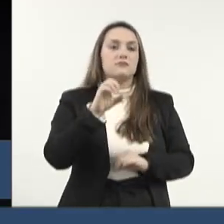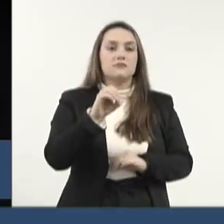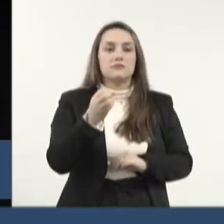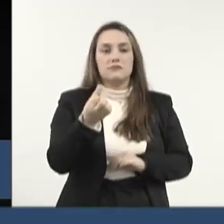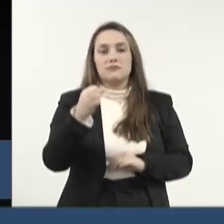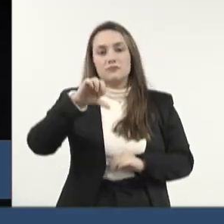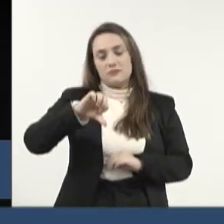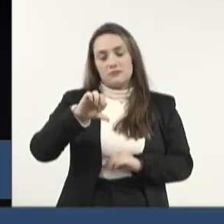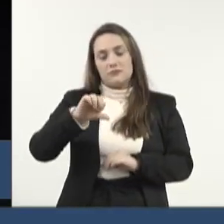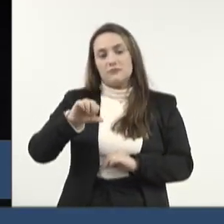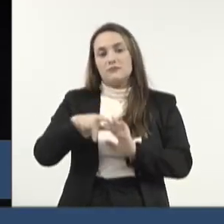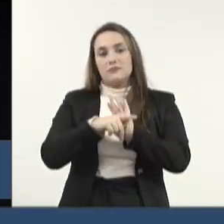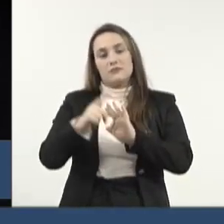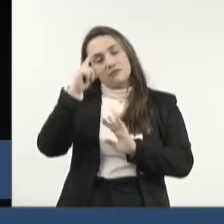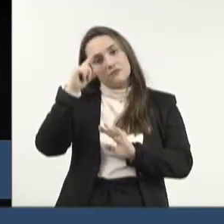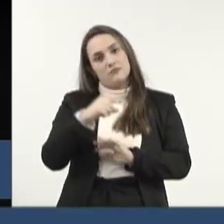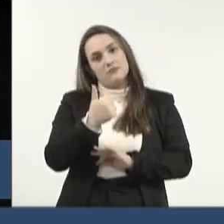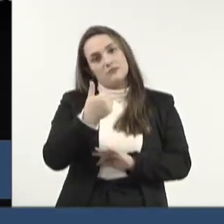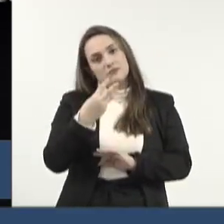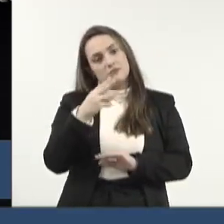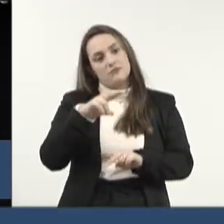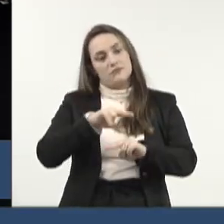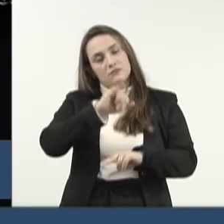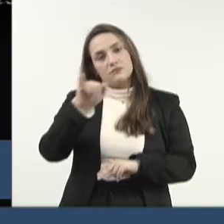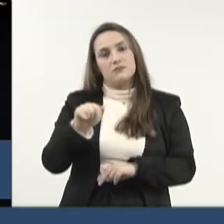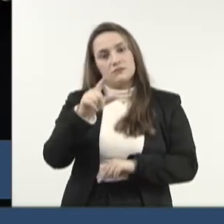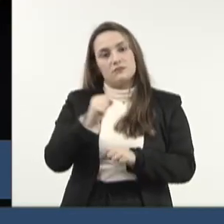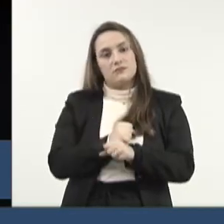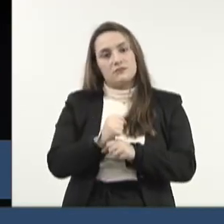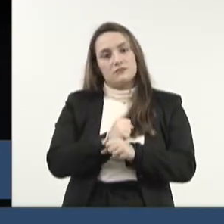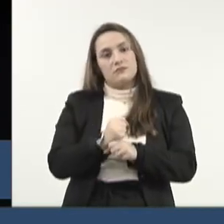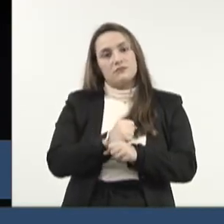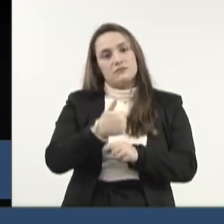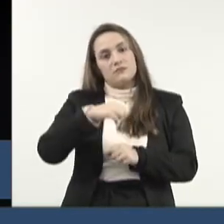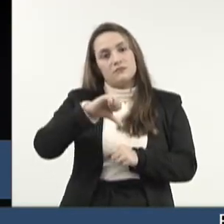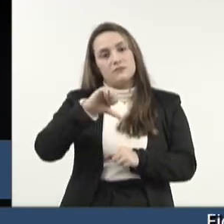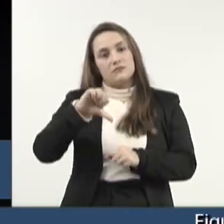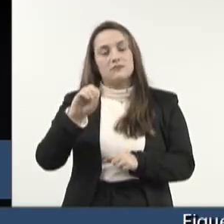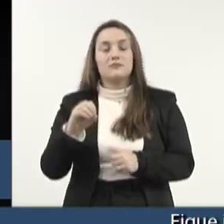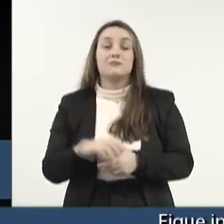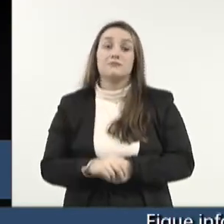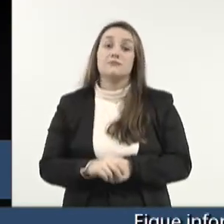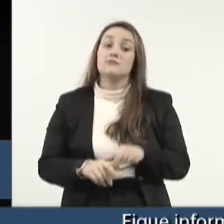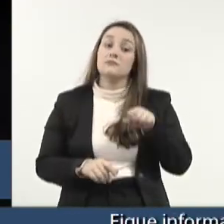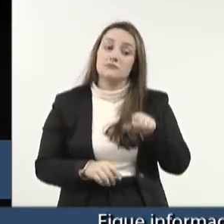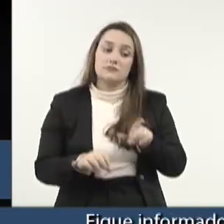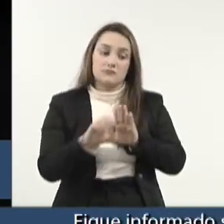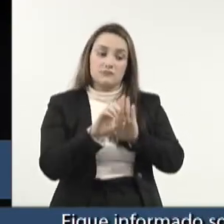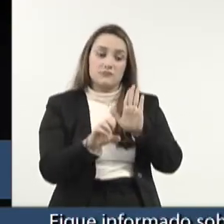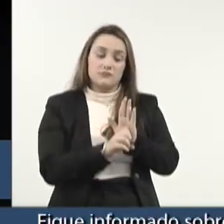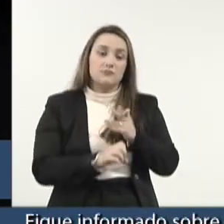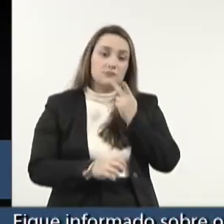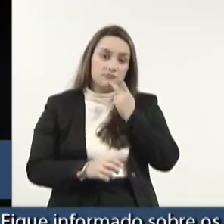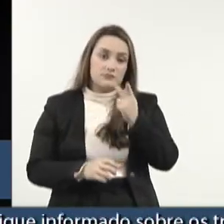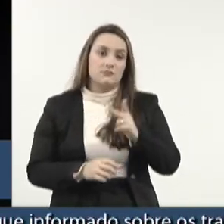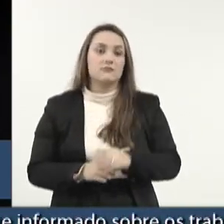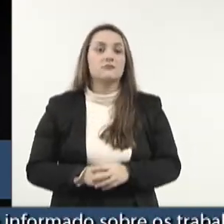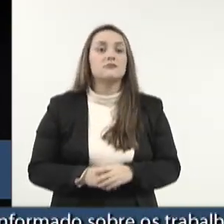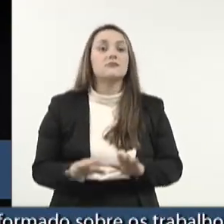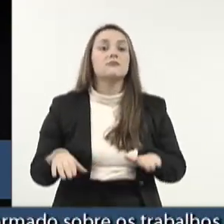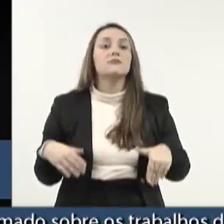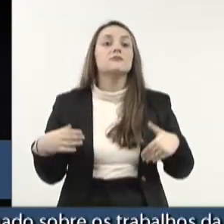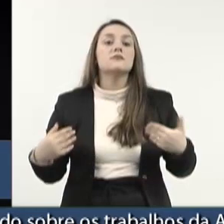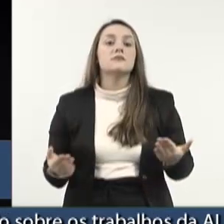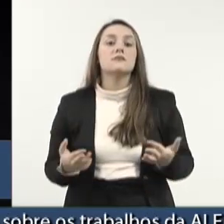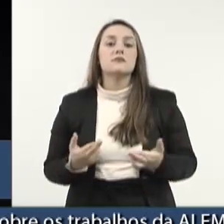de 13 de julho de 1990, que é o Estatuto da Criança e do Adolescente, para dispor sobre atribuições